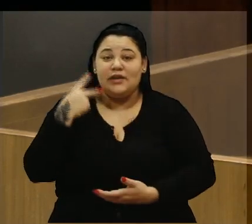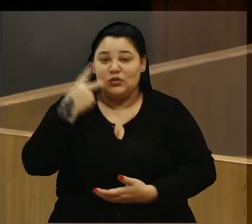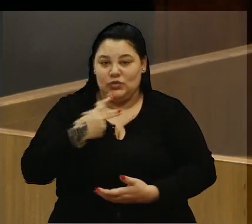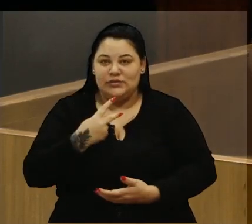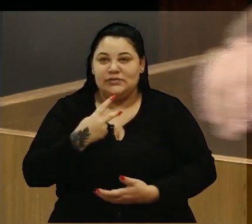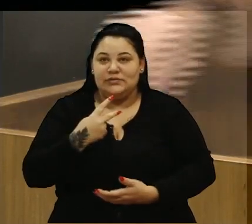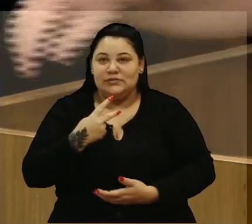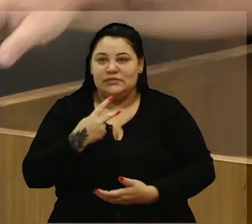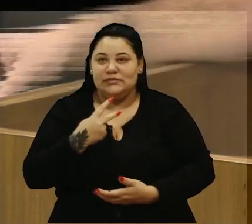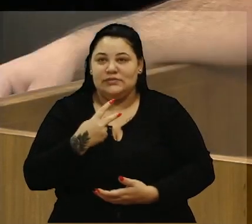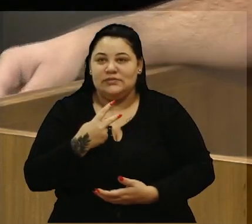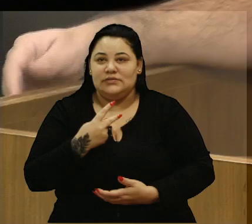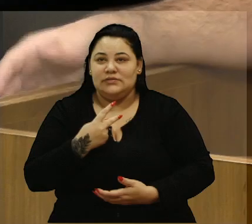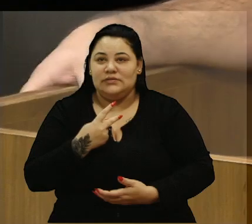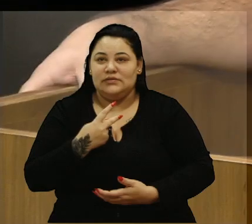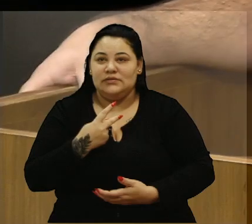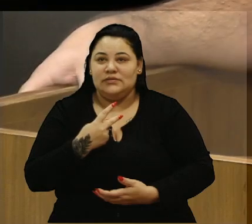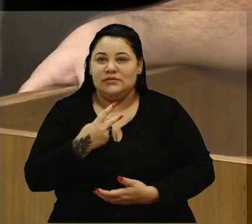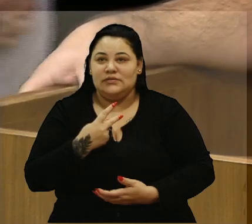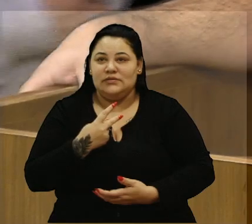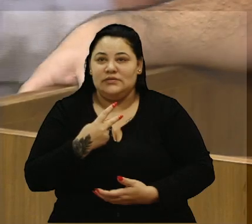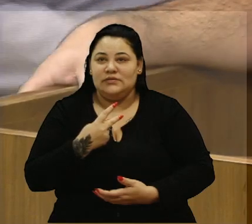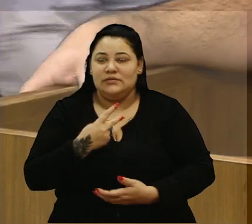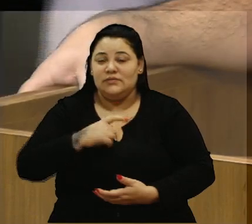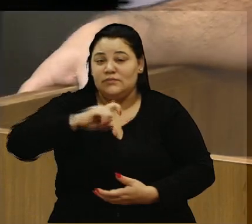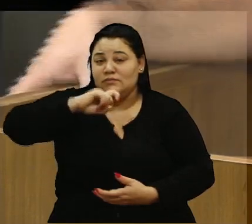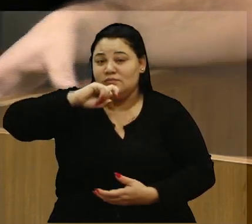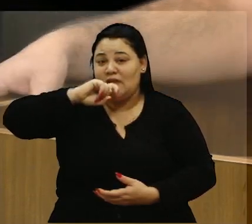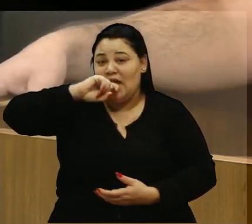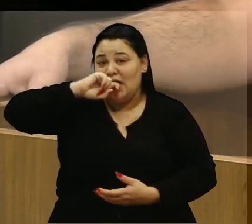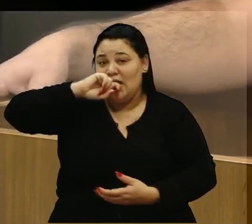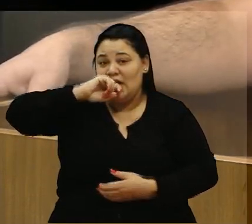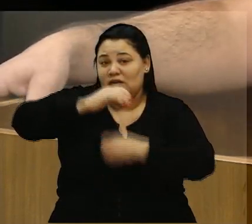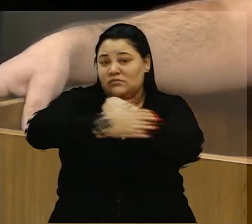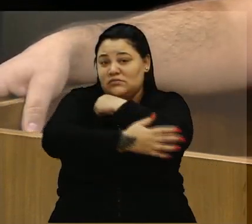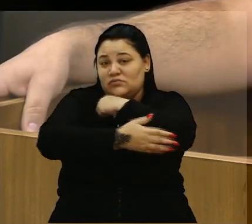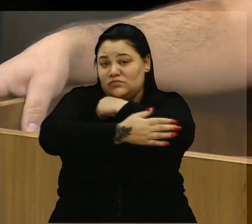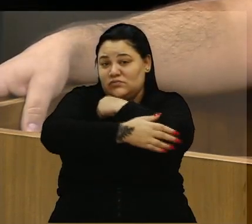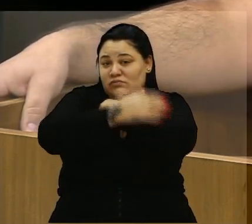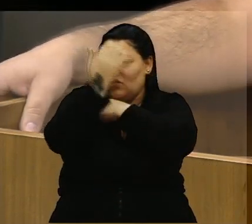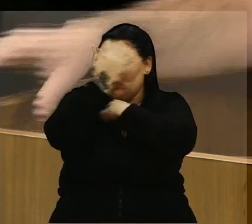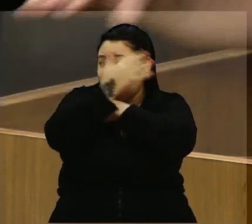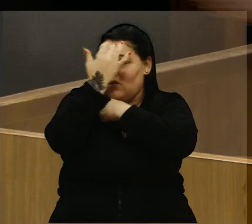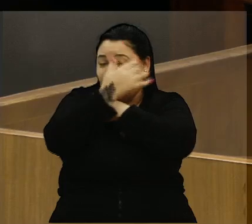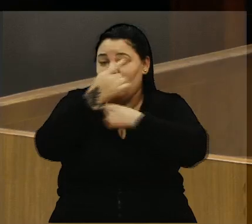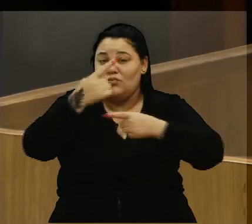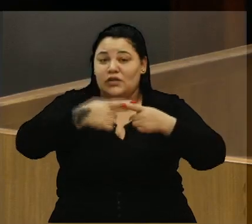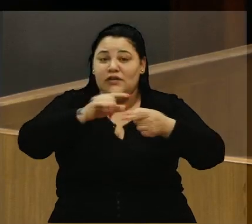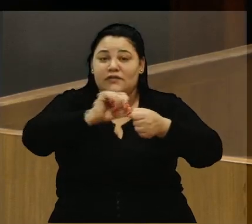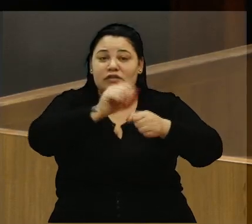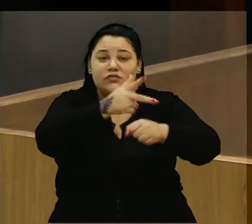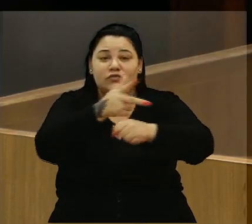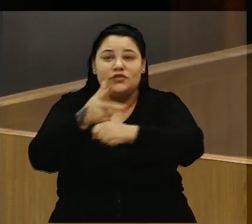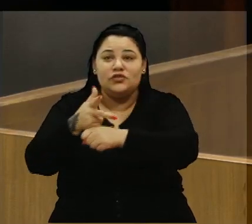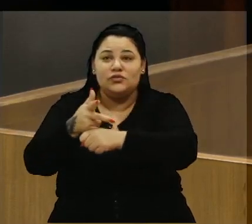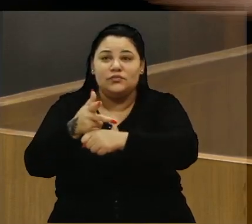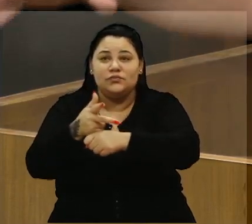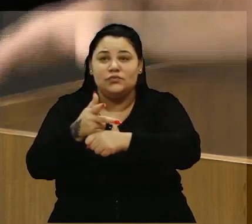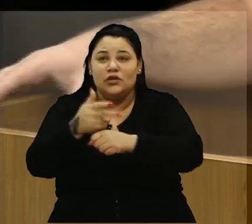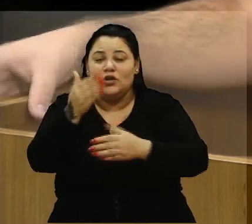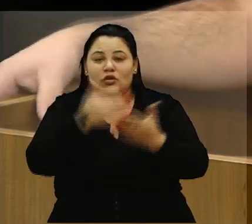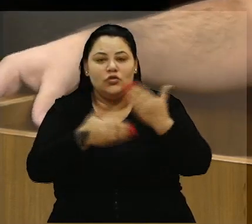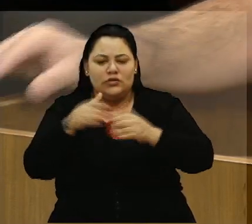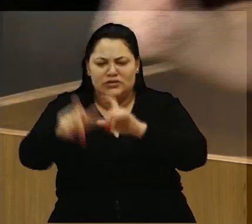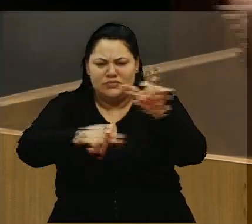ficaram enciumados com o prefeito Adiló porque fez um vídeo. Todo mundo pode ser tiktoker e